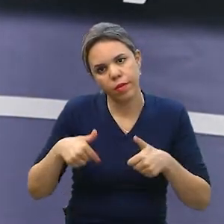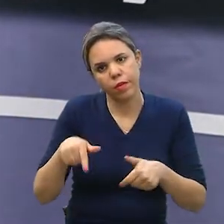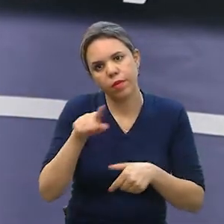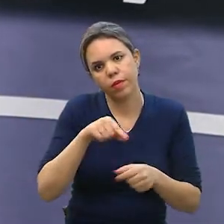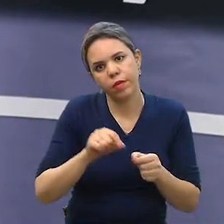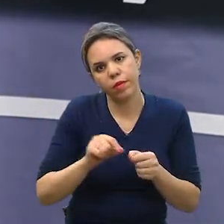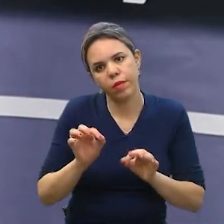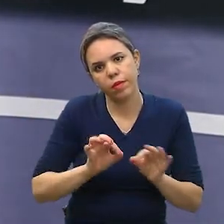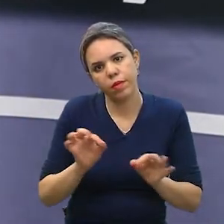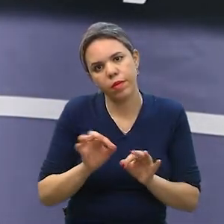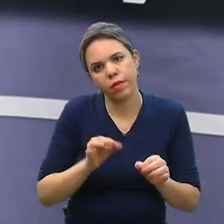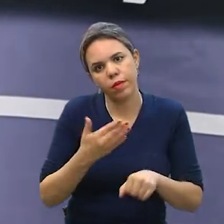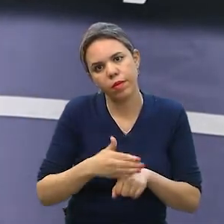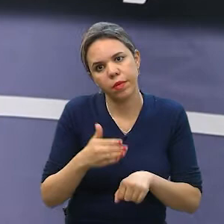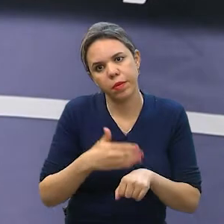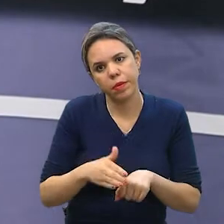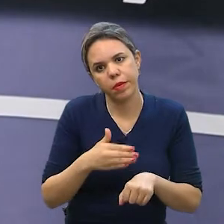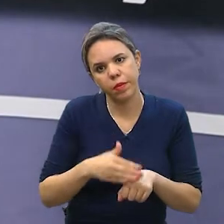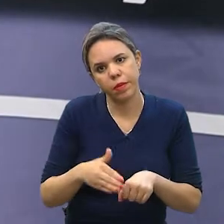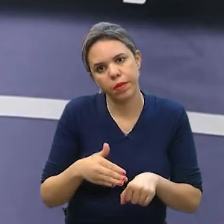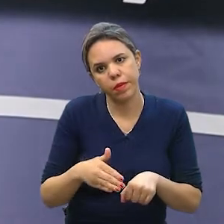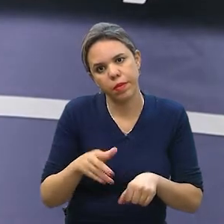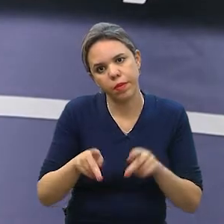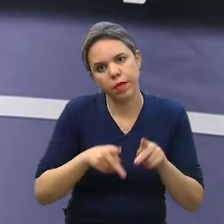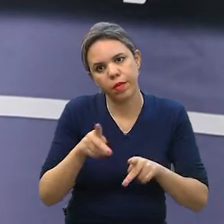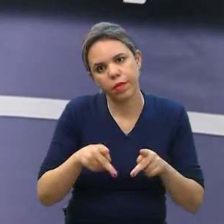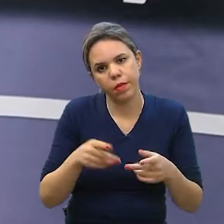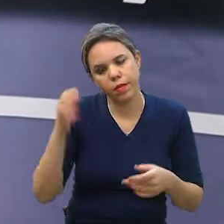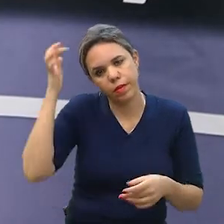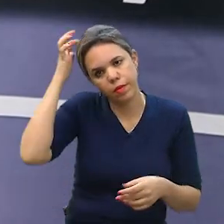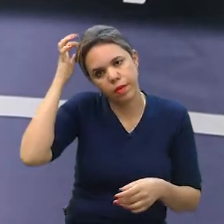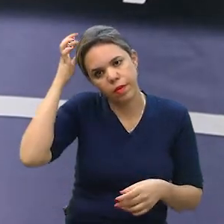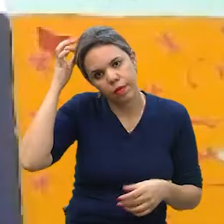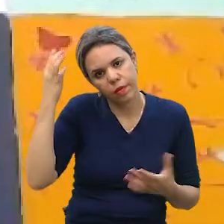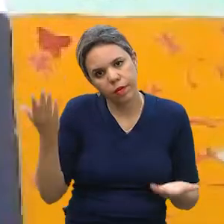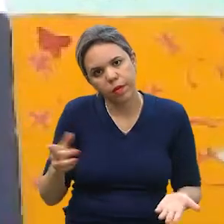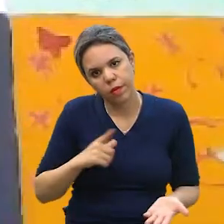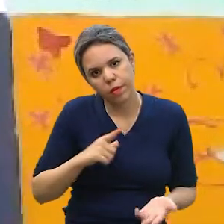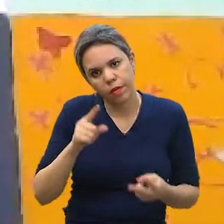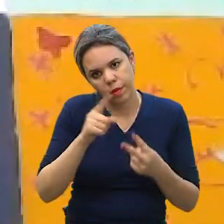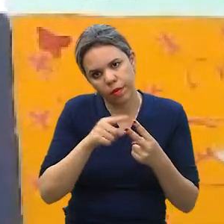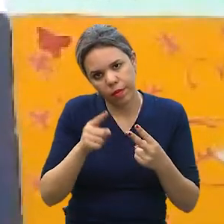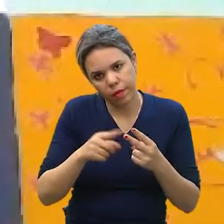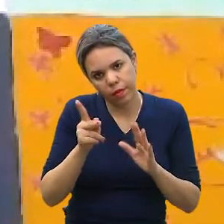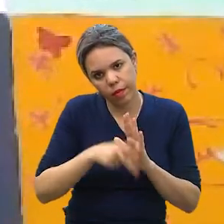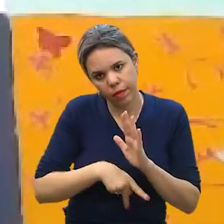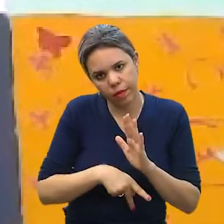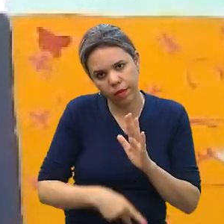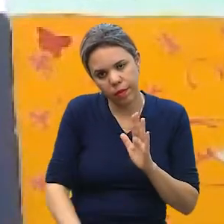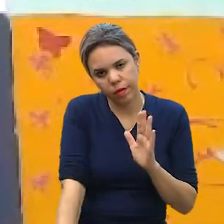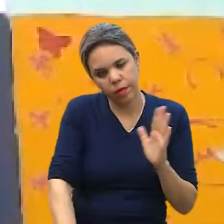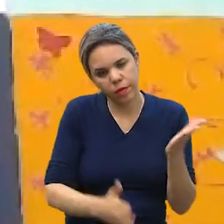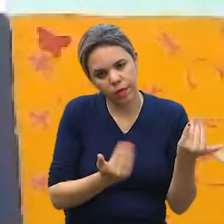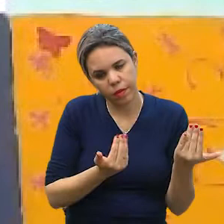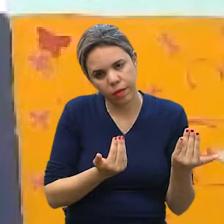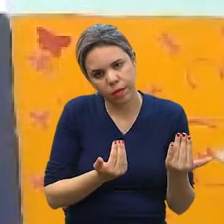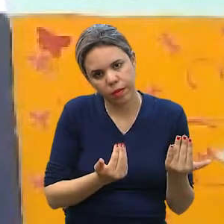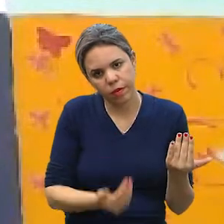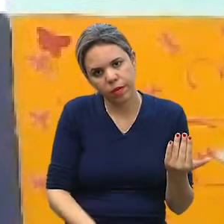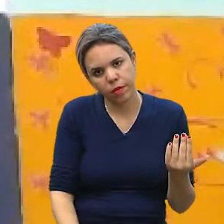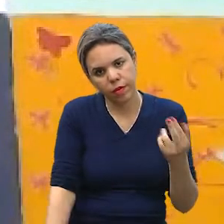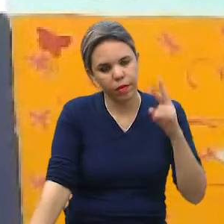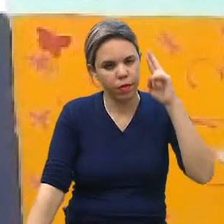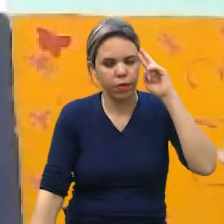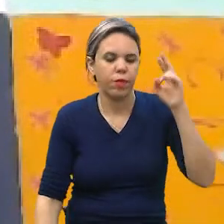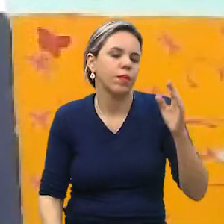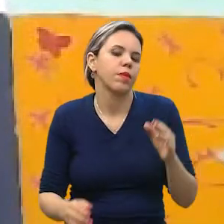ações vocês fazem na prática com essas pessoas? Nós temos dois projetos para jovens que são os